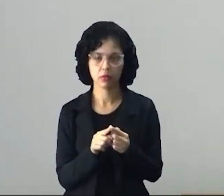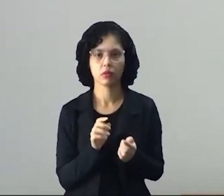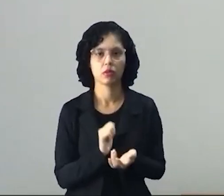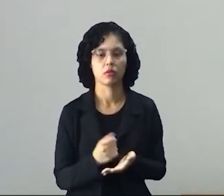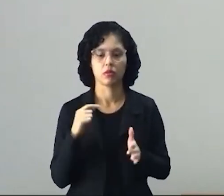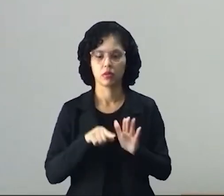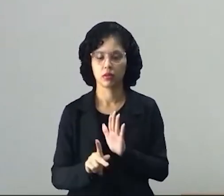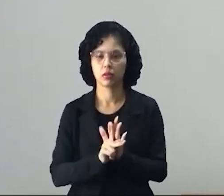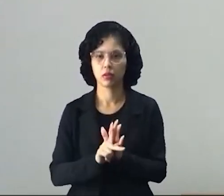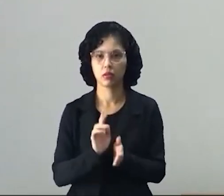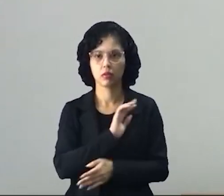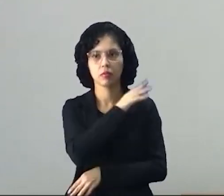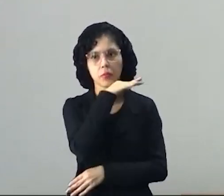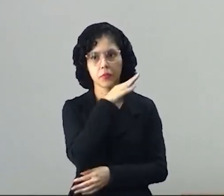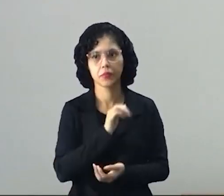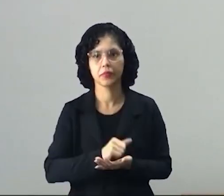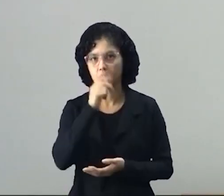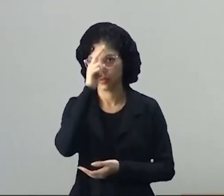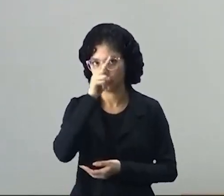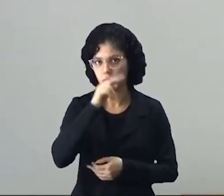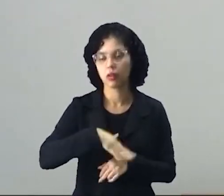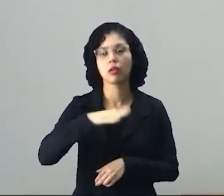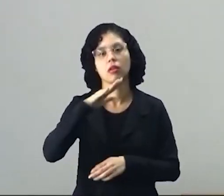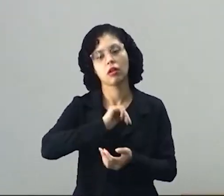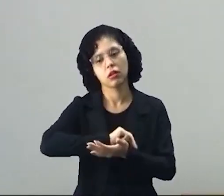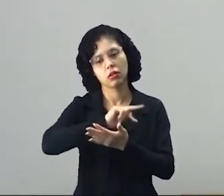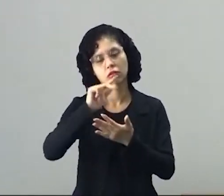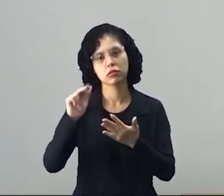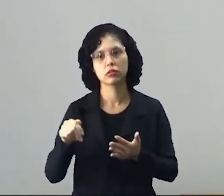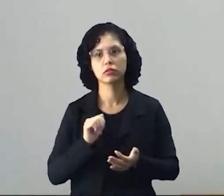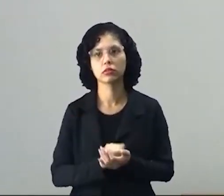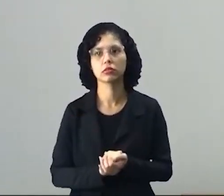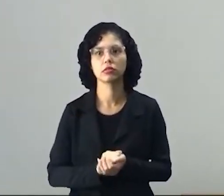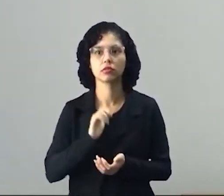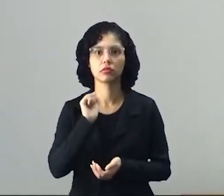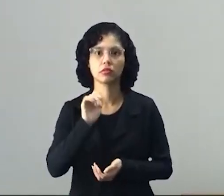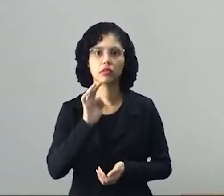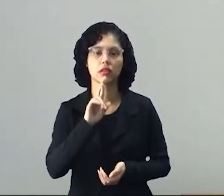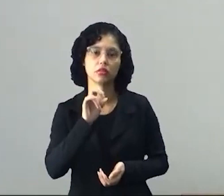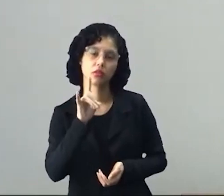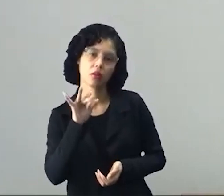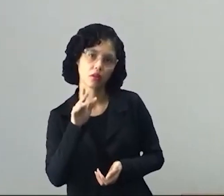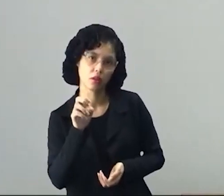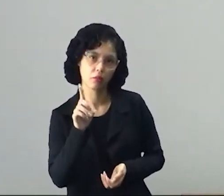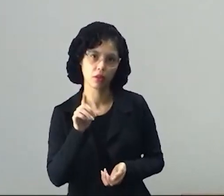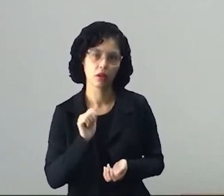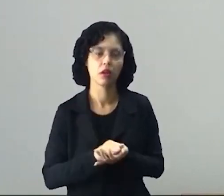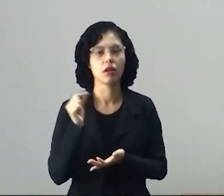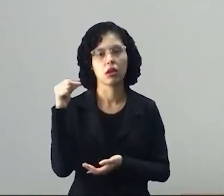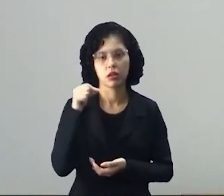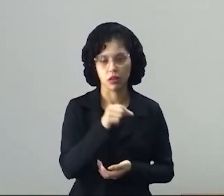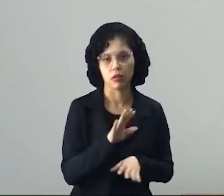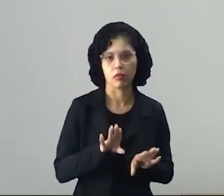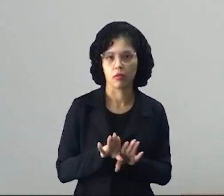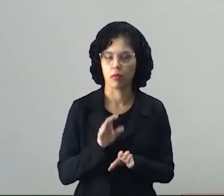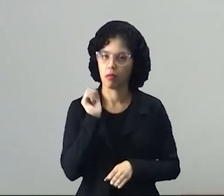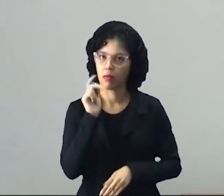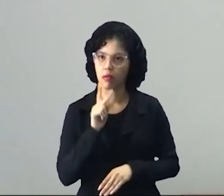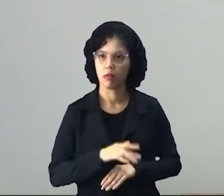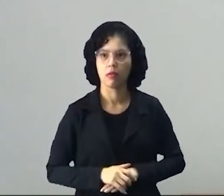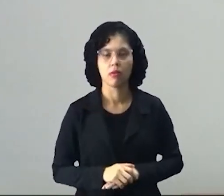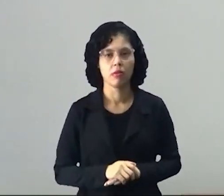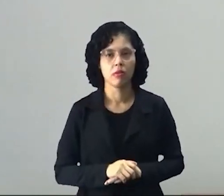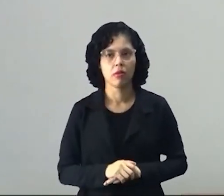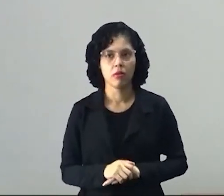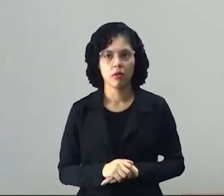dentro dos animais, certo? Mas lembrando que o mais diverso vai ser os artrópodes, em especial o grupo dos insetos, ok?